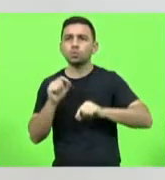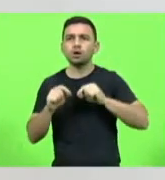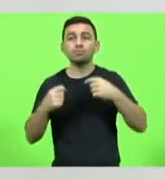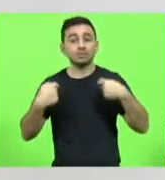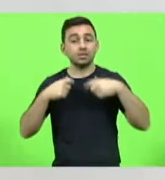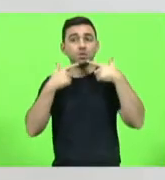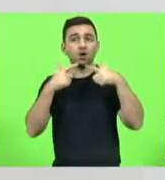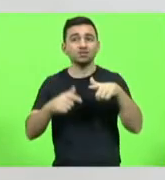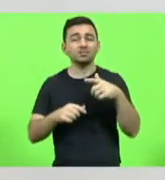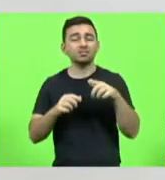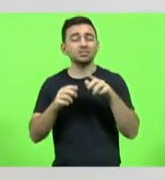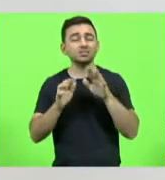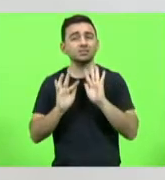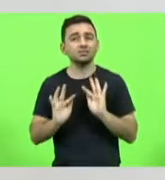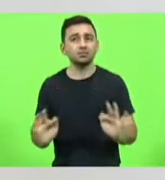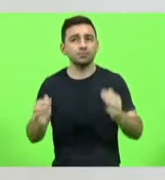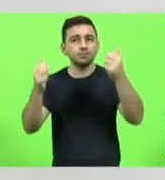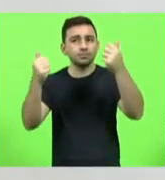mais simples, tá?